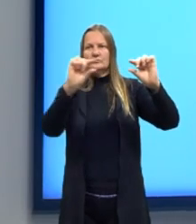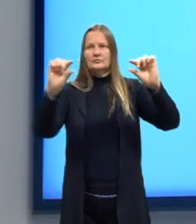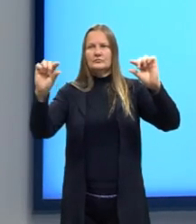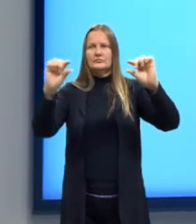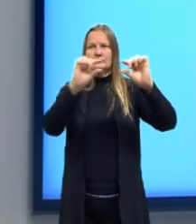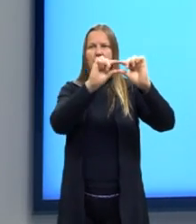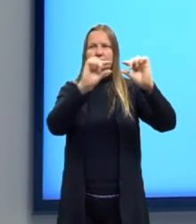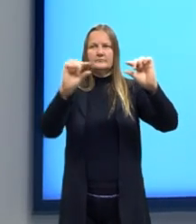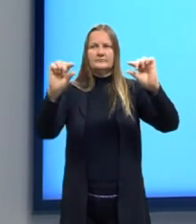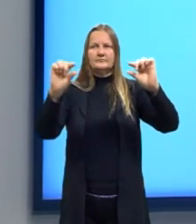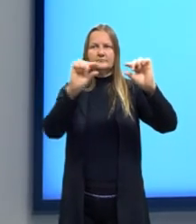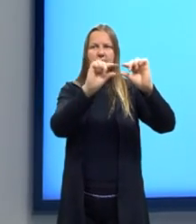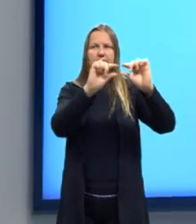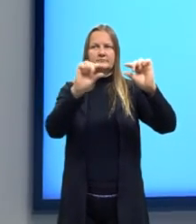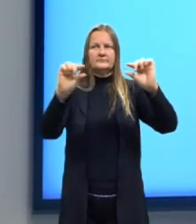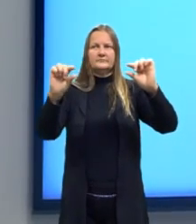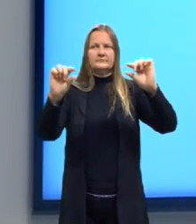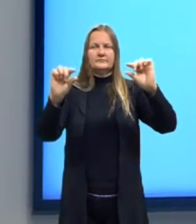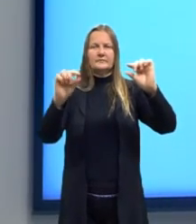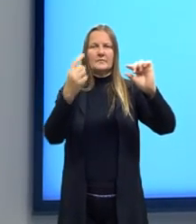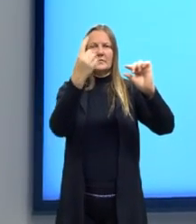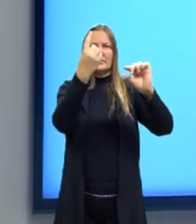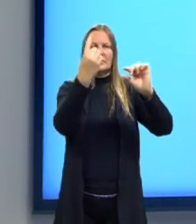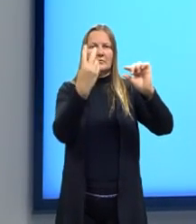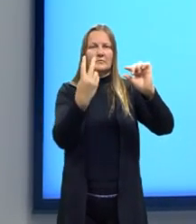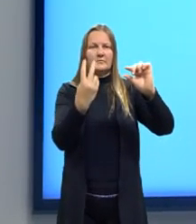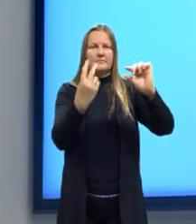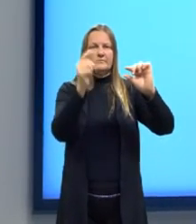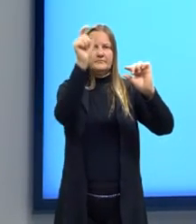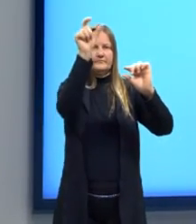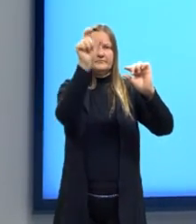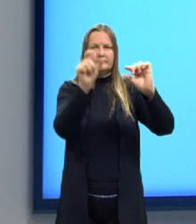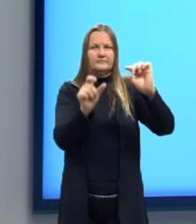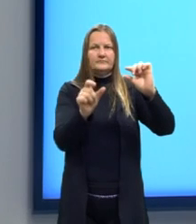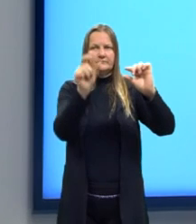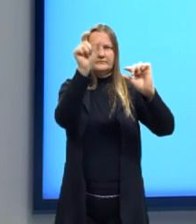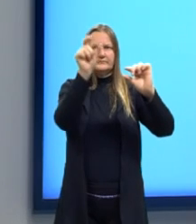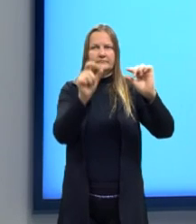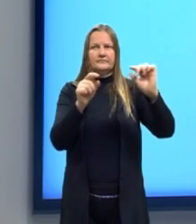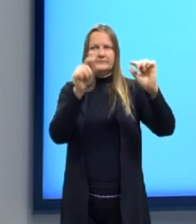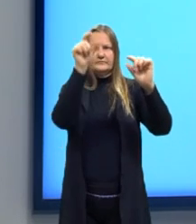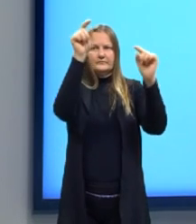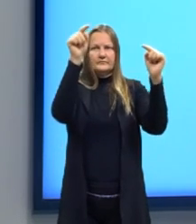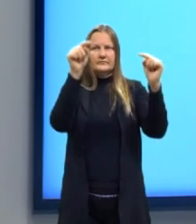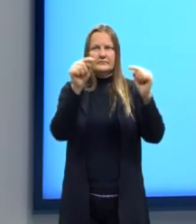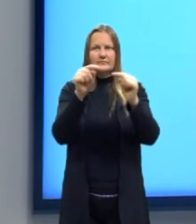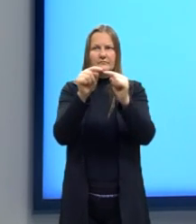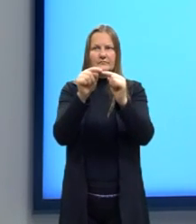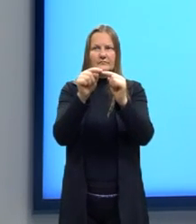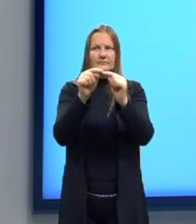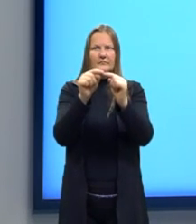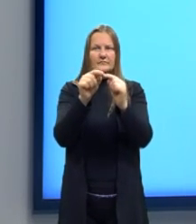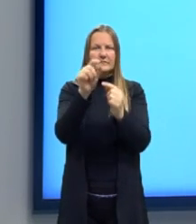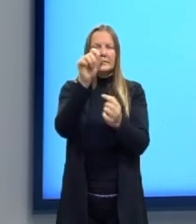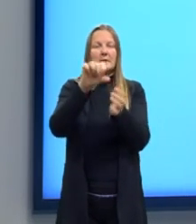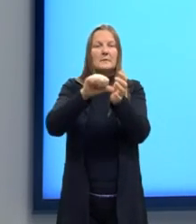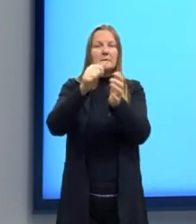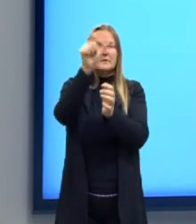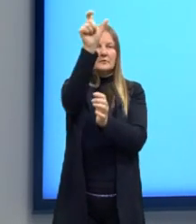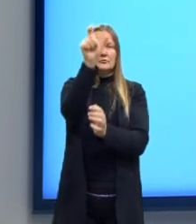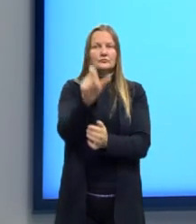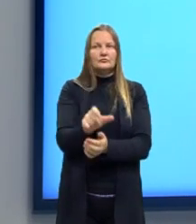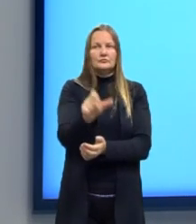e como nós buscamos um meio nós localizamos um meio também na primeira coluna que seria